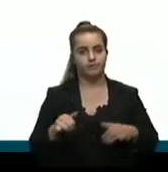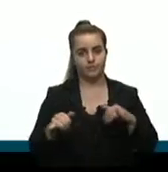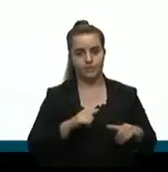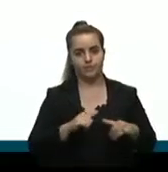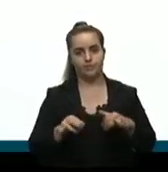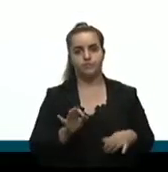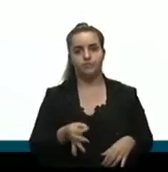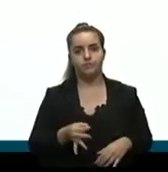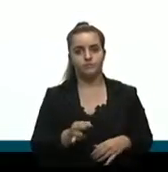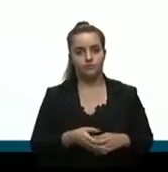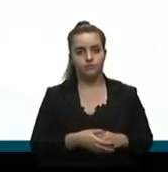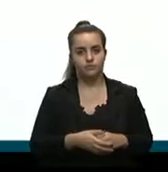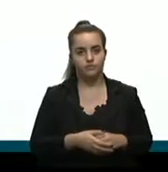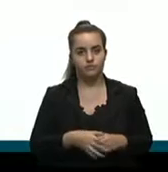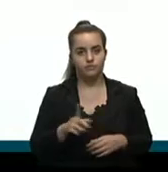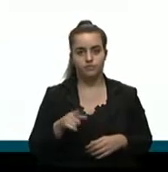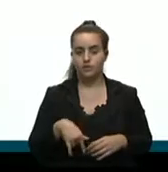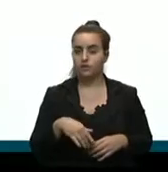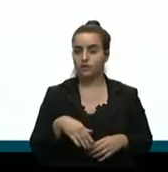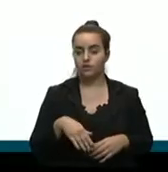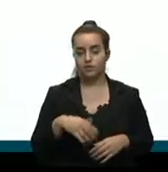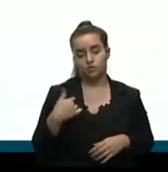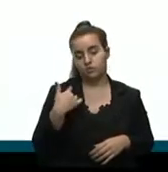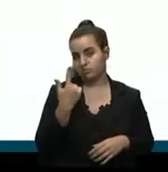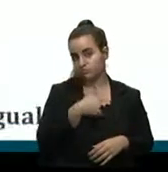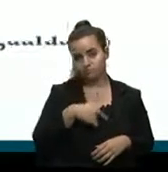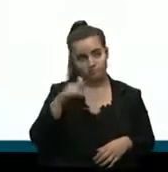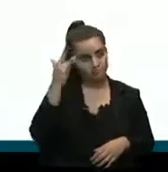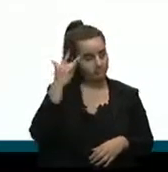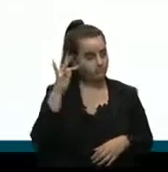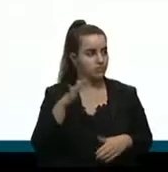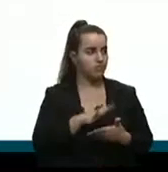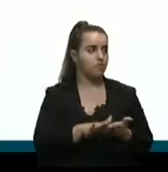variância. Ela será desconhecida.